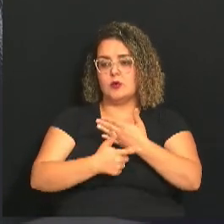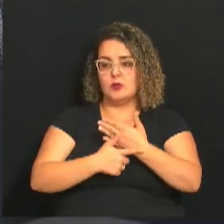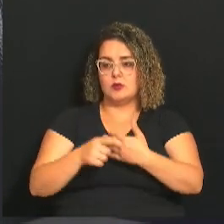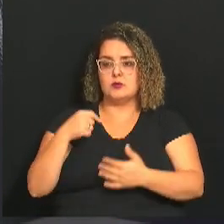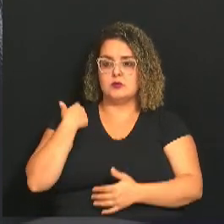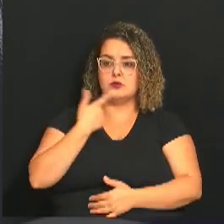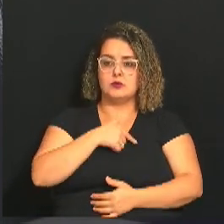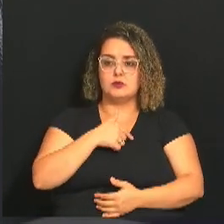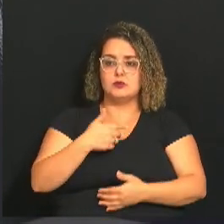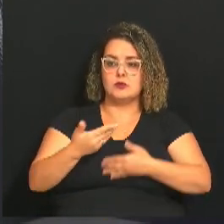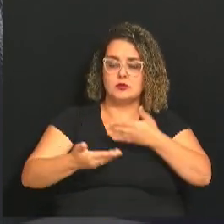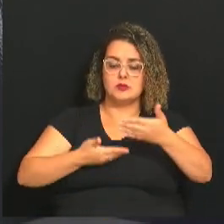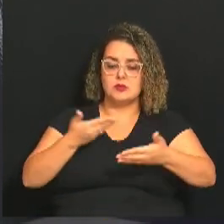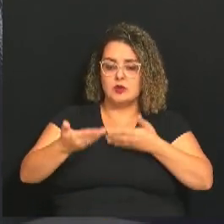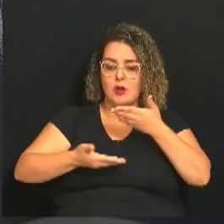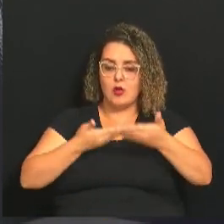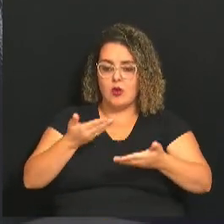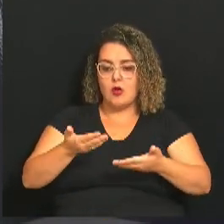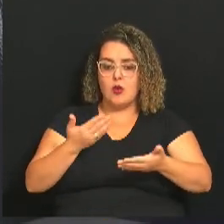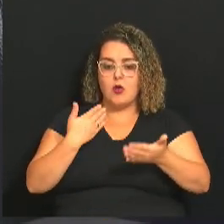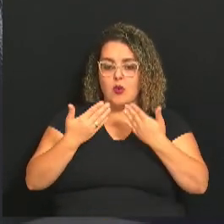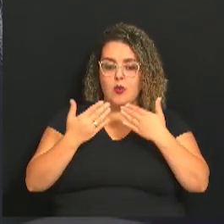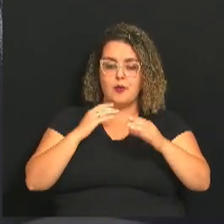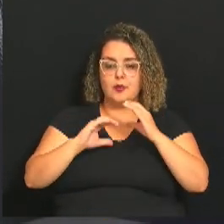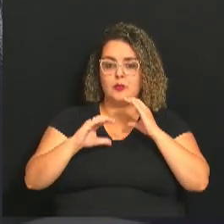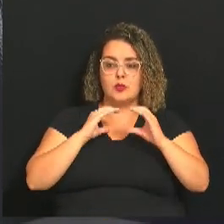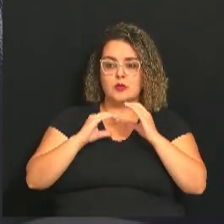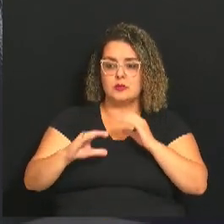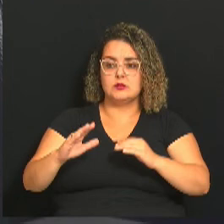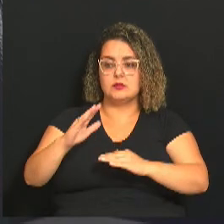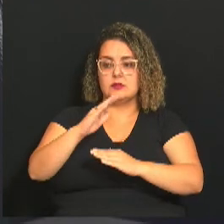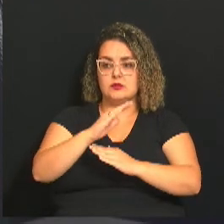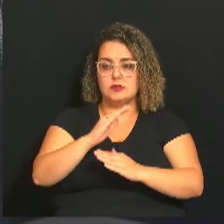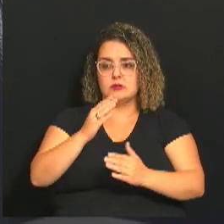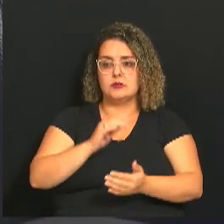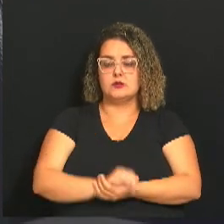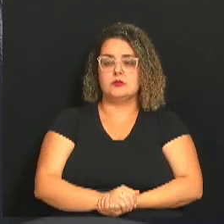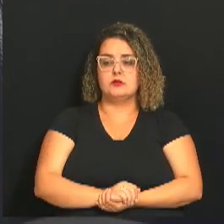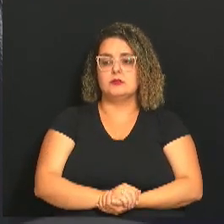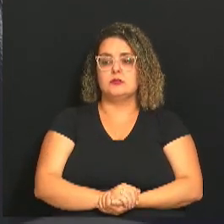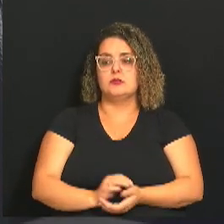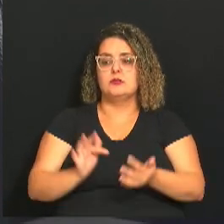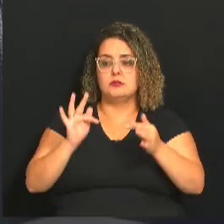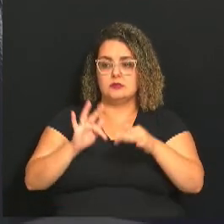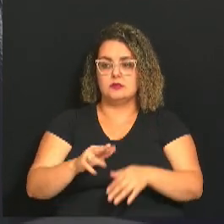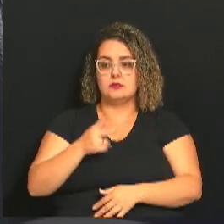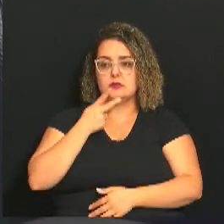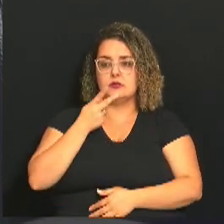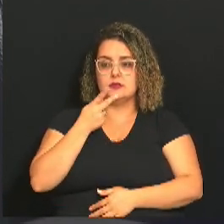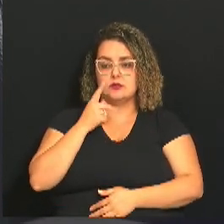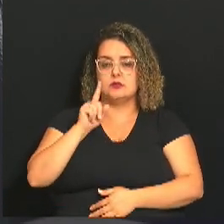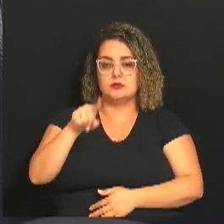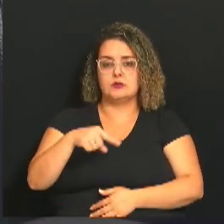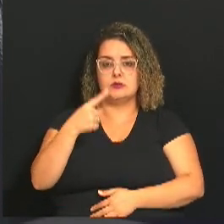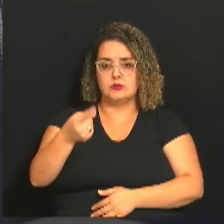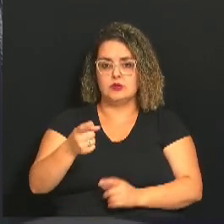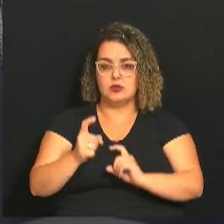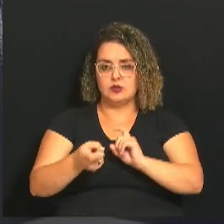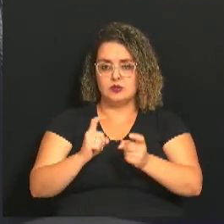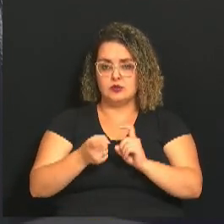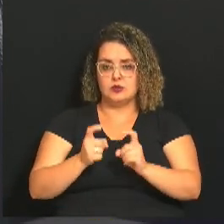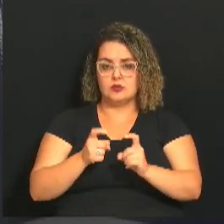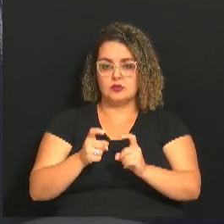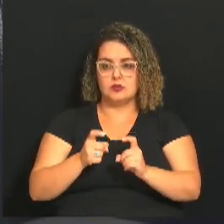de comunicação aqui da Câmara de Campinas. Só finalizo dizendo que o próximo encontro dessa